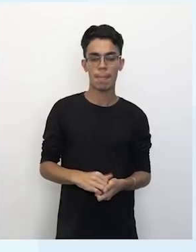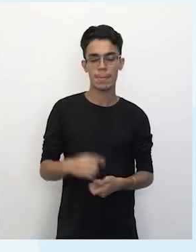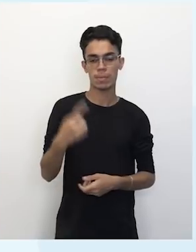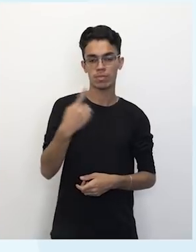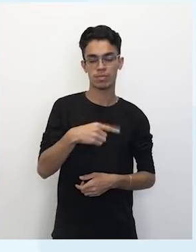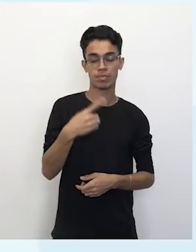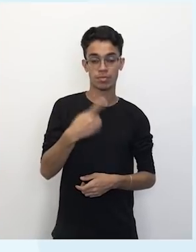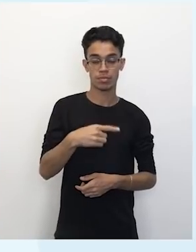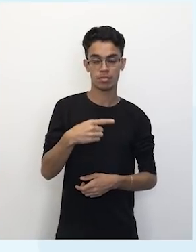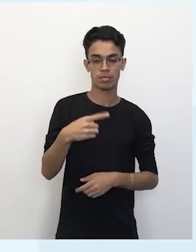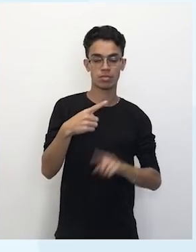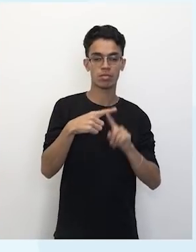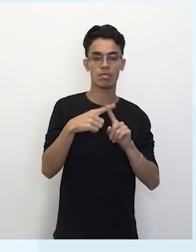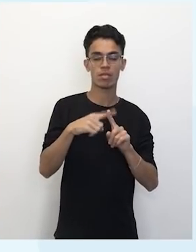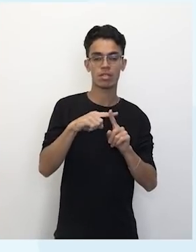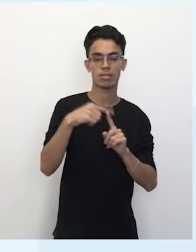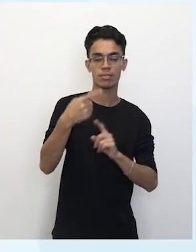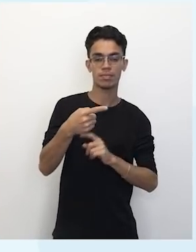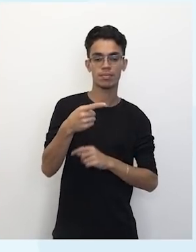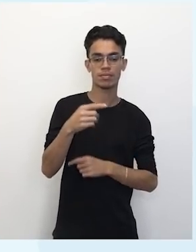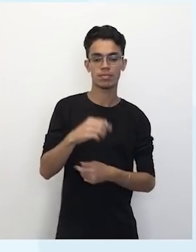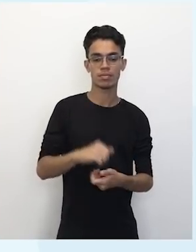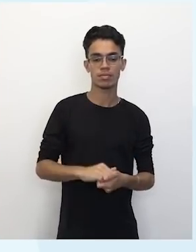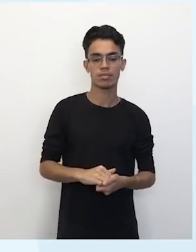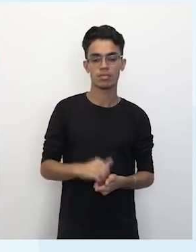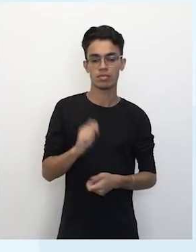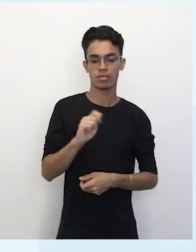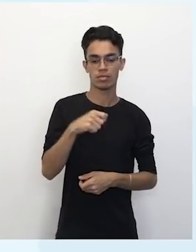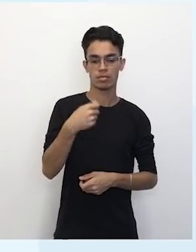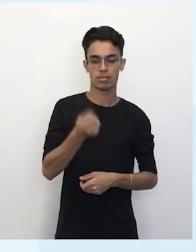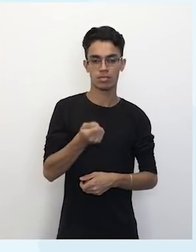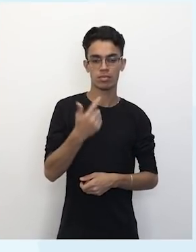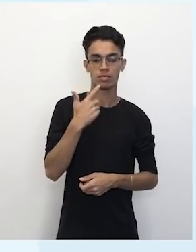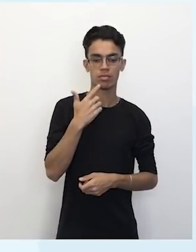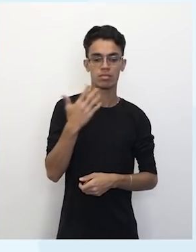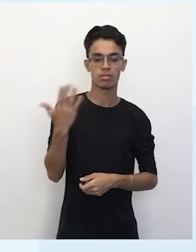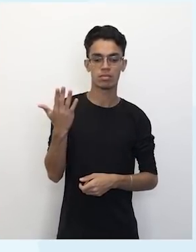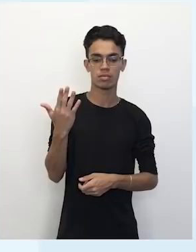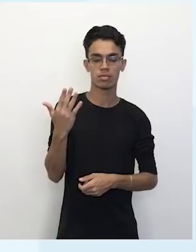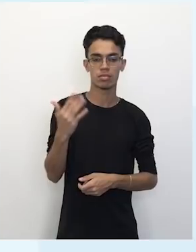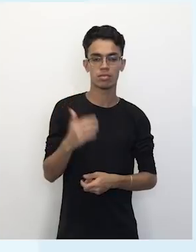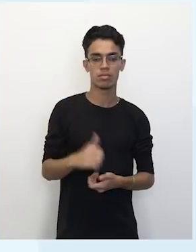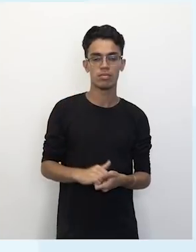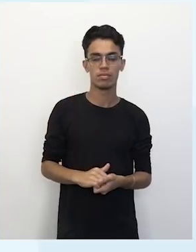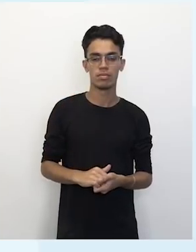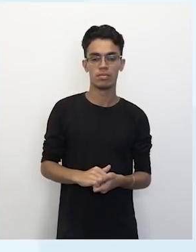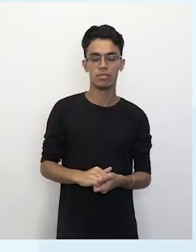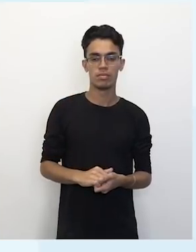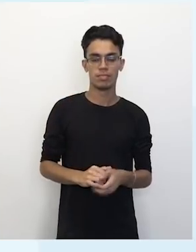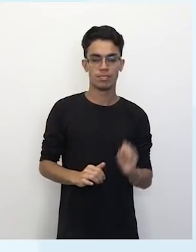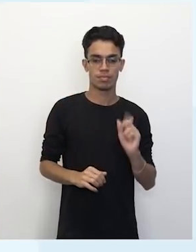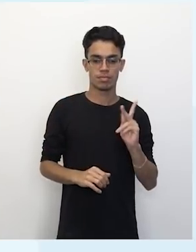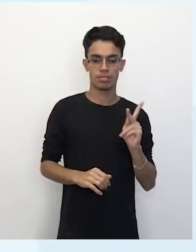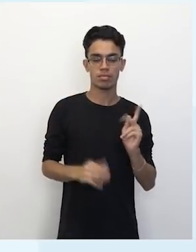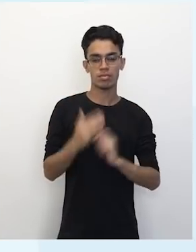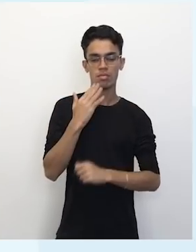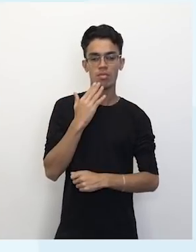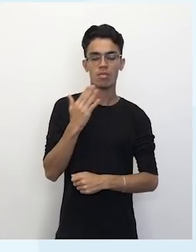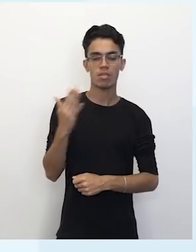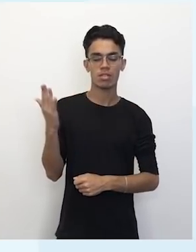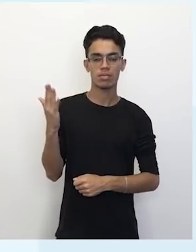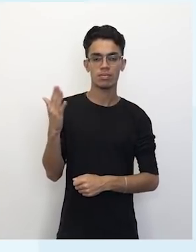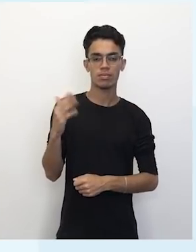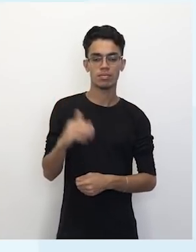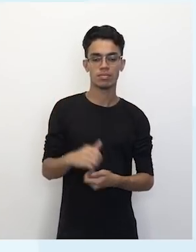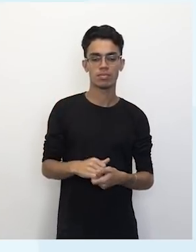com mais dá menos. O sinal de menos a gente coloca no meio do traço da fração, tá bom? Porque aí, ó, é o resultado da